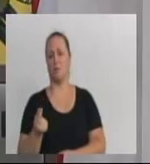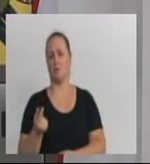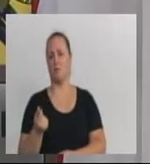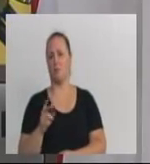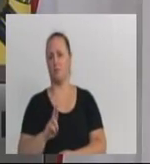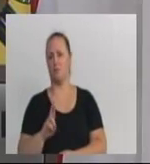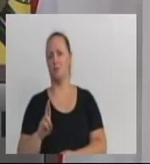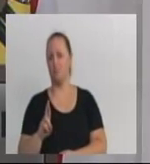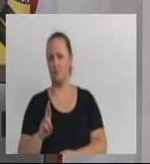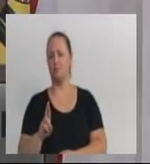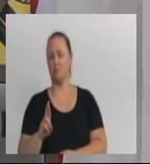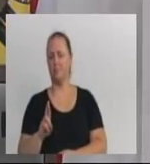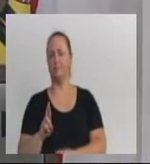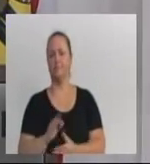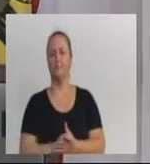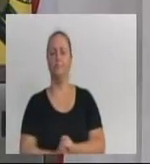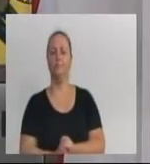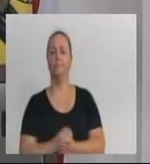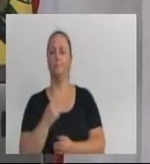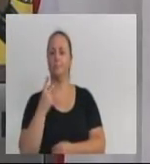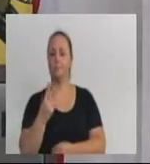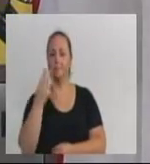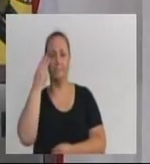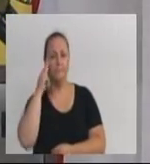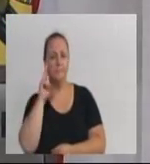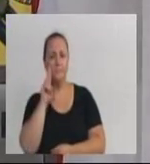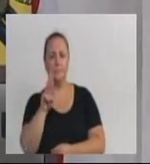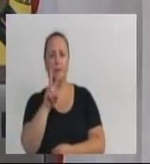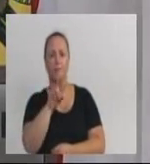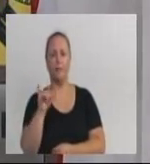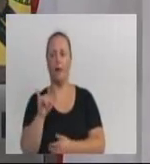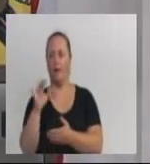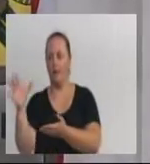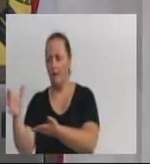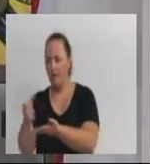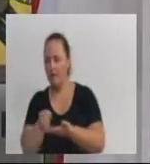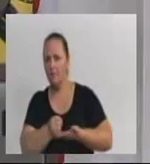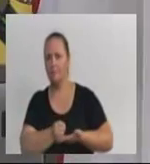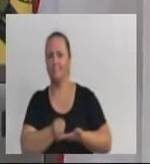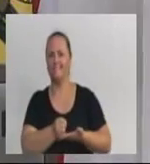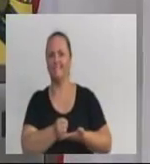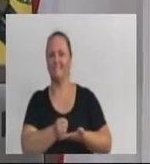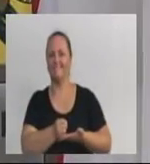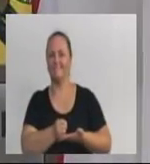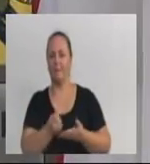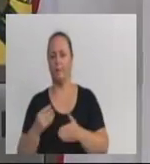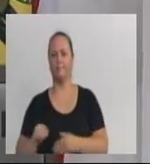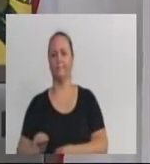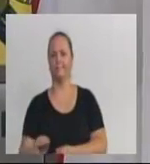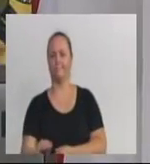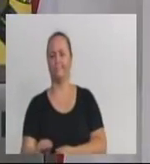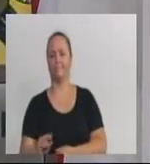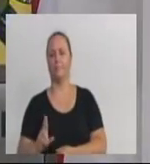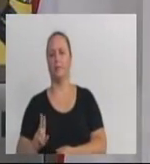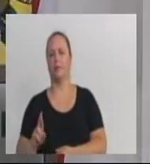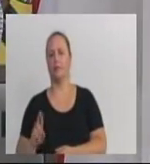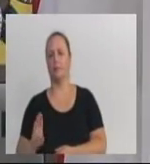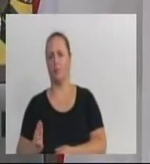315 milhões. 2 milhões retiraram de uma rubrica. Essa rubrica